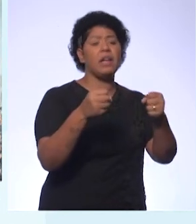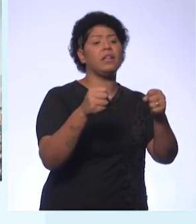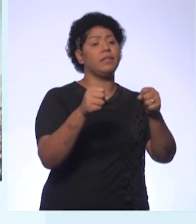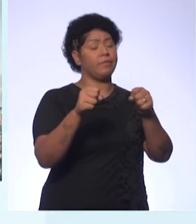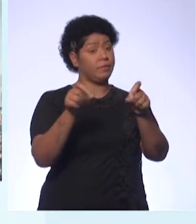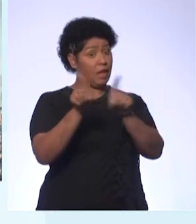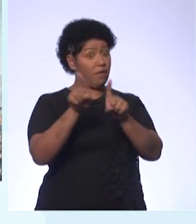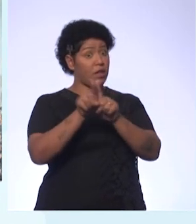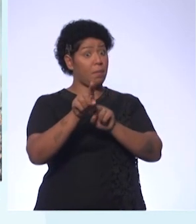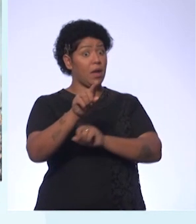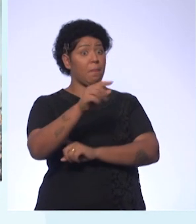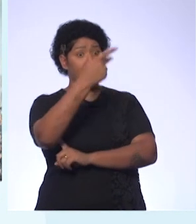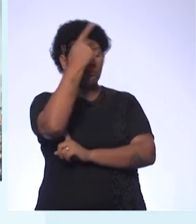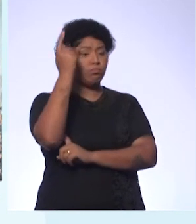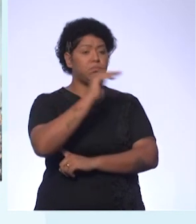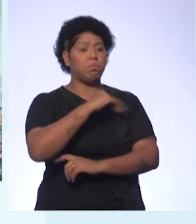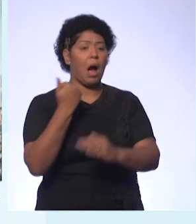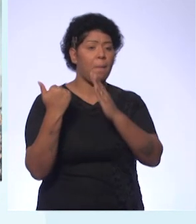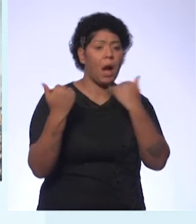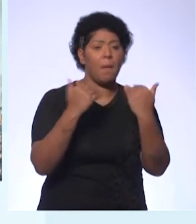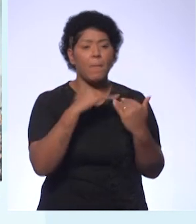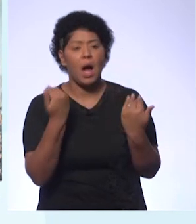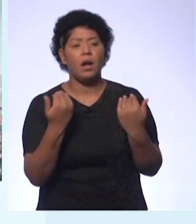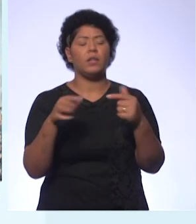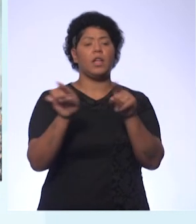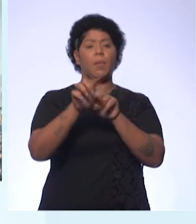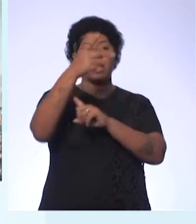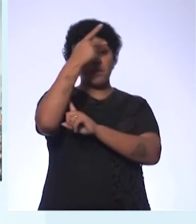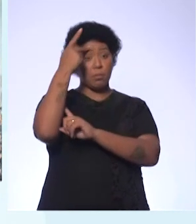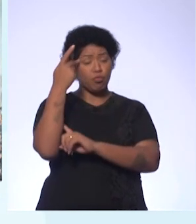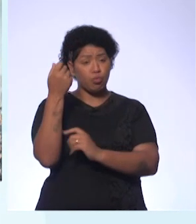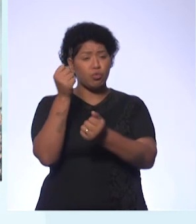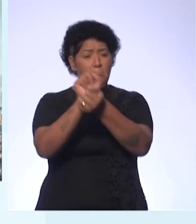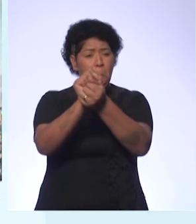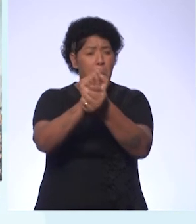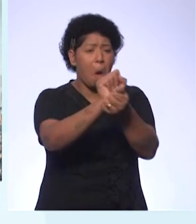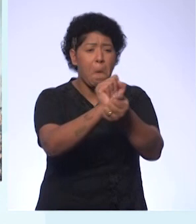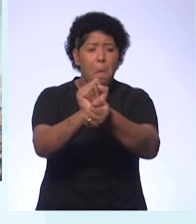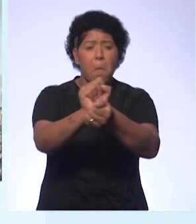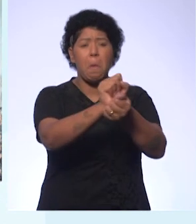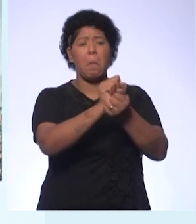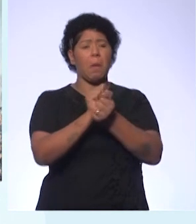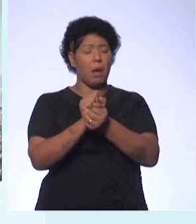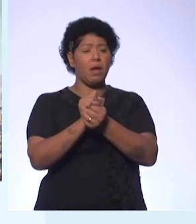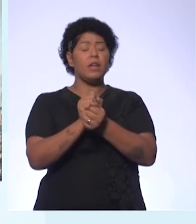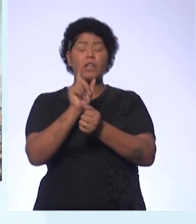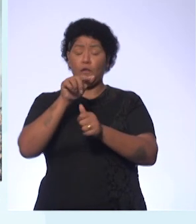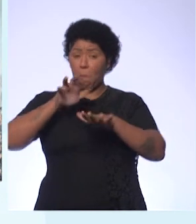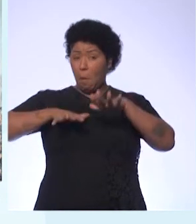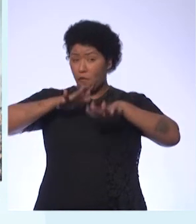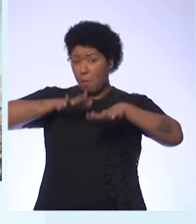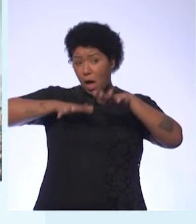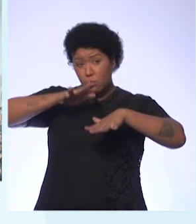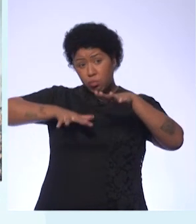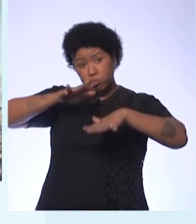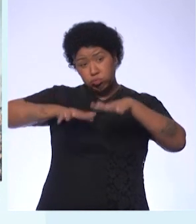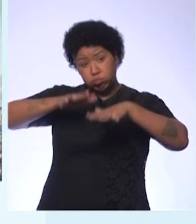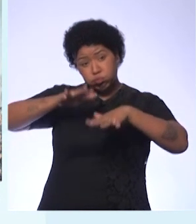Foram mortos, alguns foram presos. E foi um movimento que rapidamente foi